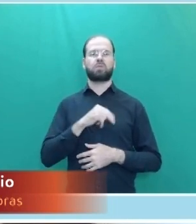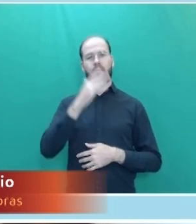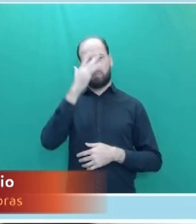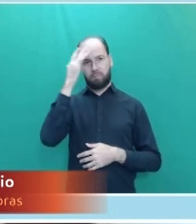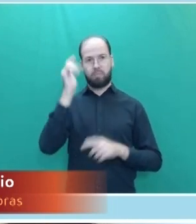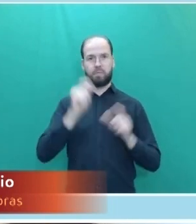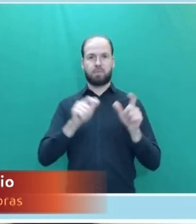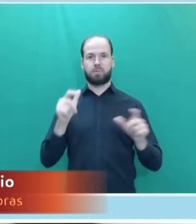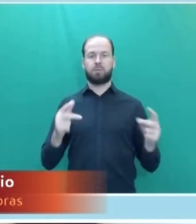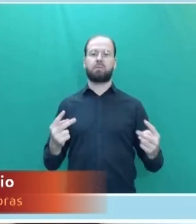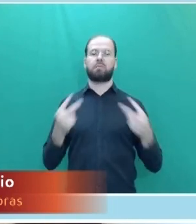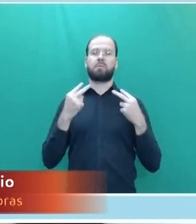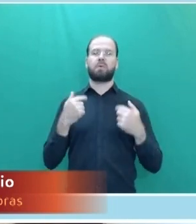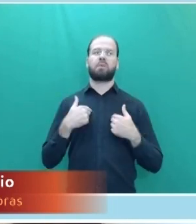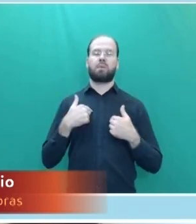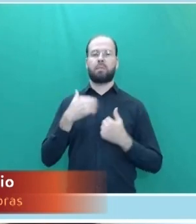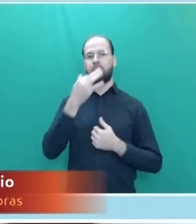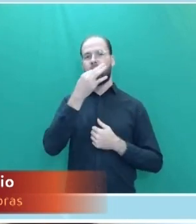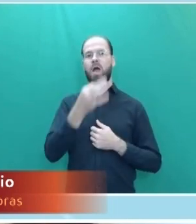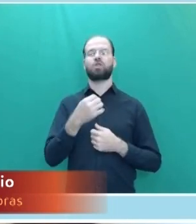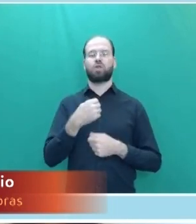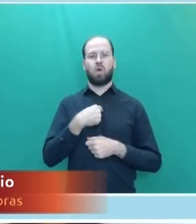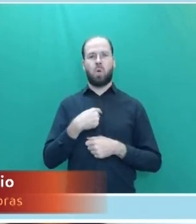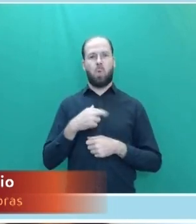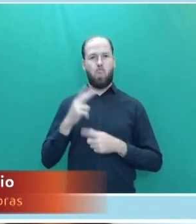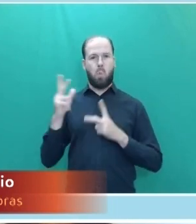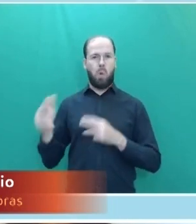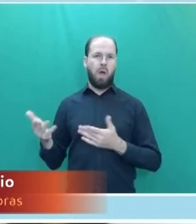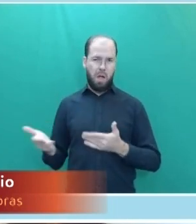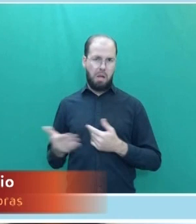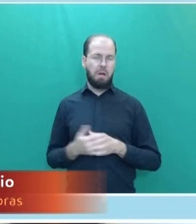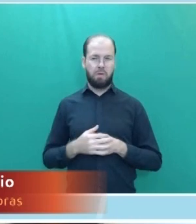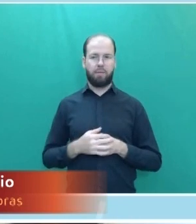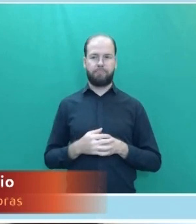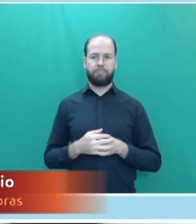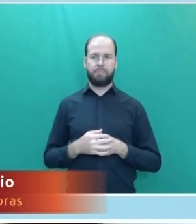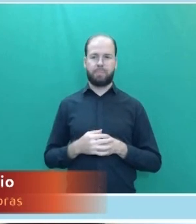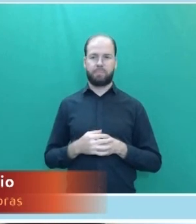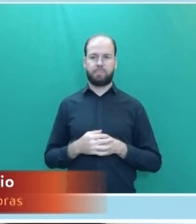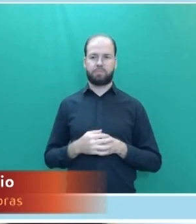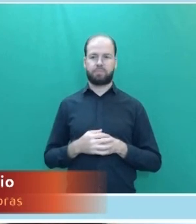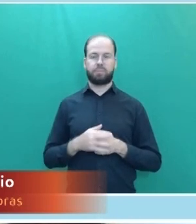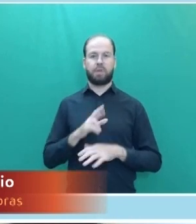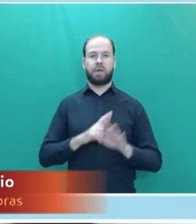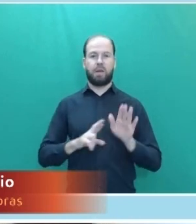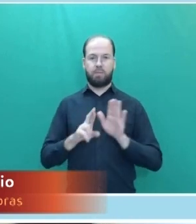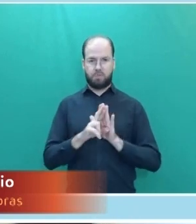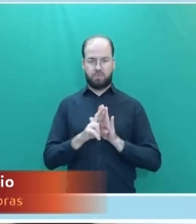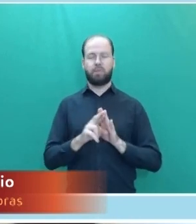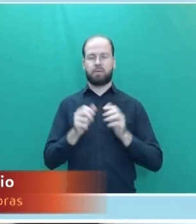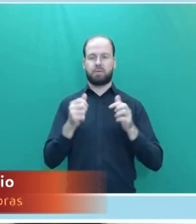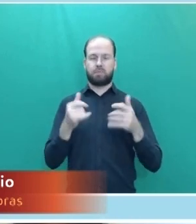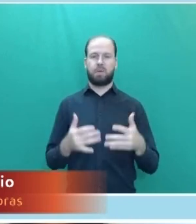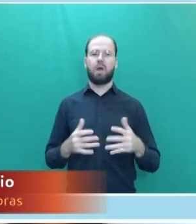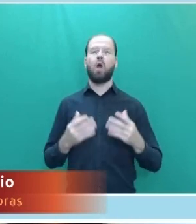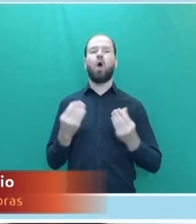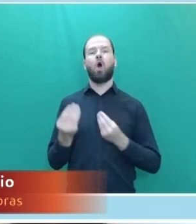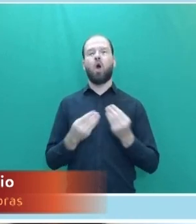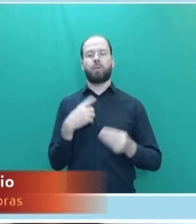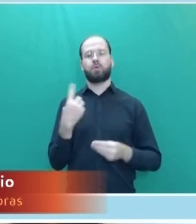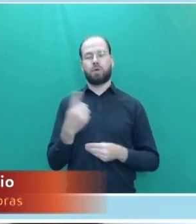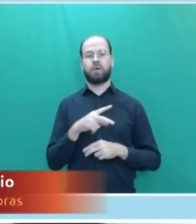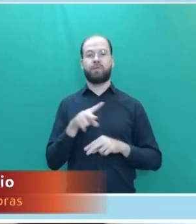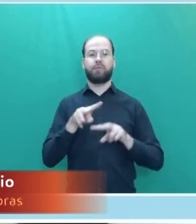como eu sou, né, vão achar que eu sou dessa forma, né? Então, a representação, ela diz muito sobre como a gente vai ver